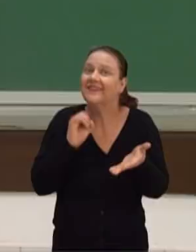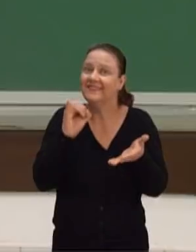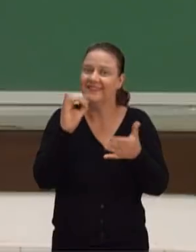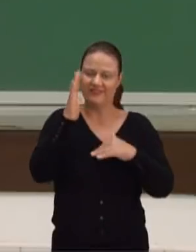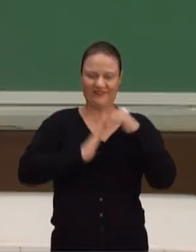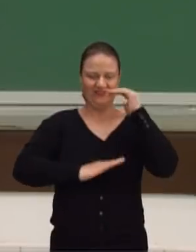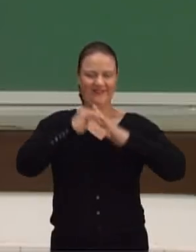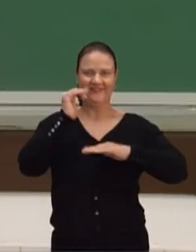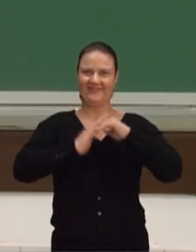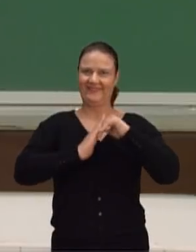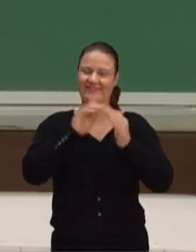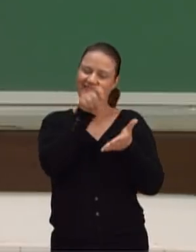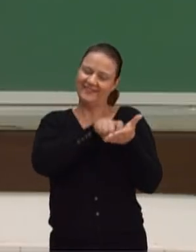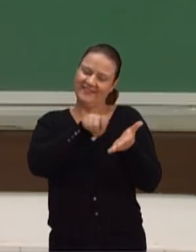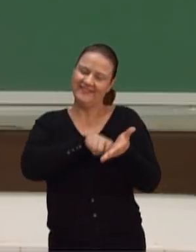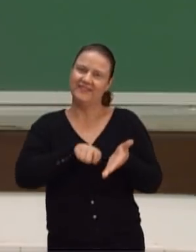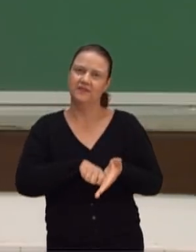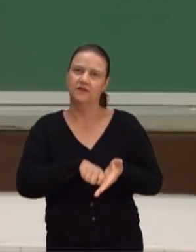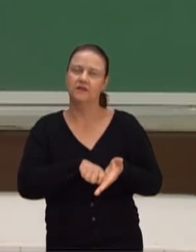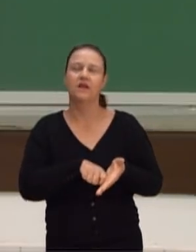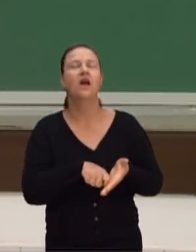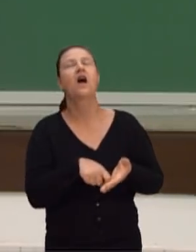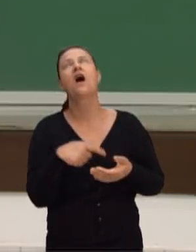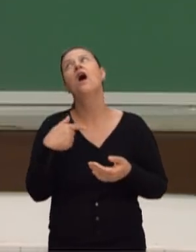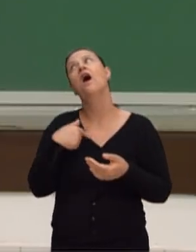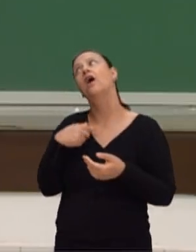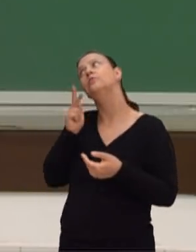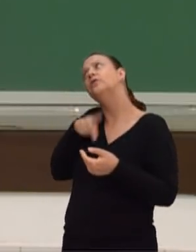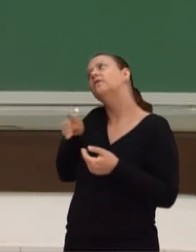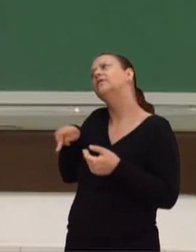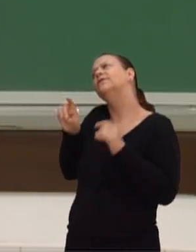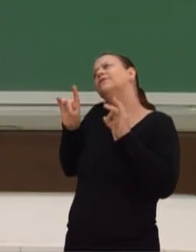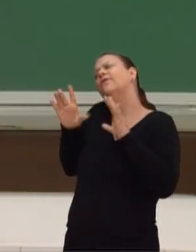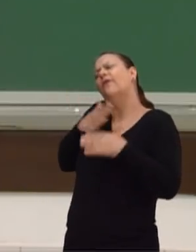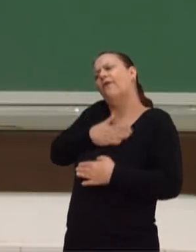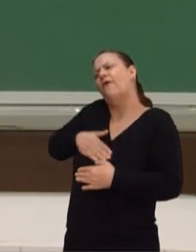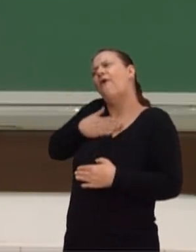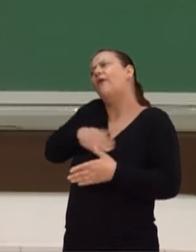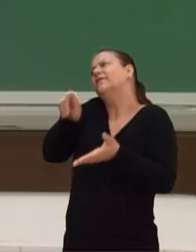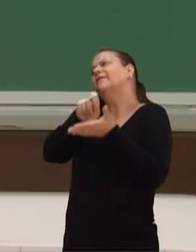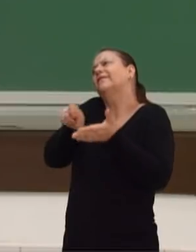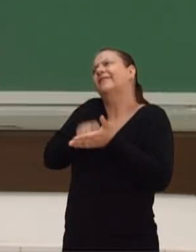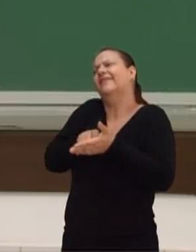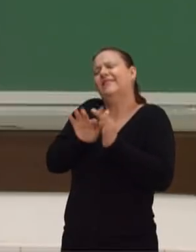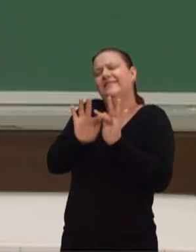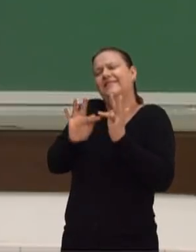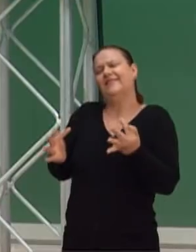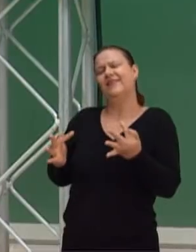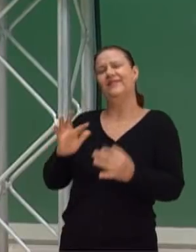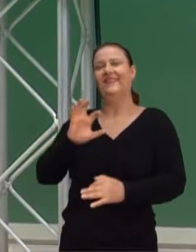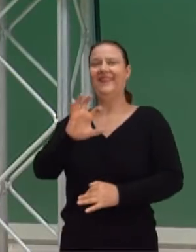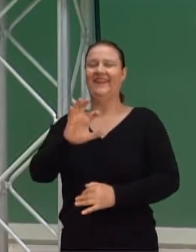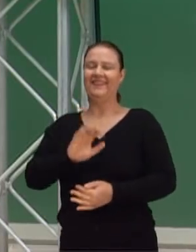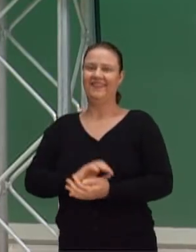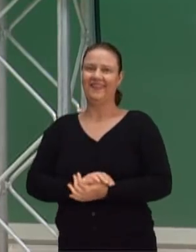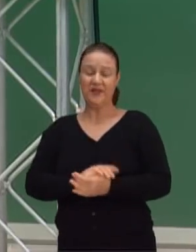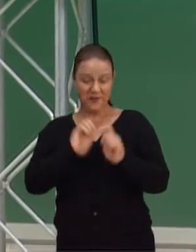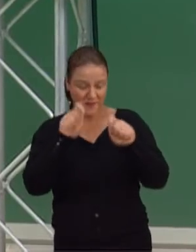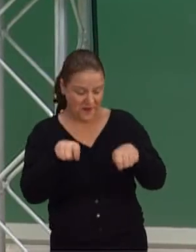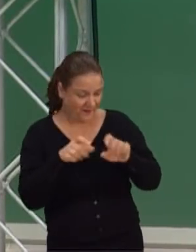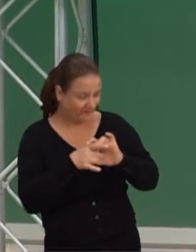escritor. Ah, professor, eu não quero ser grande escritor, eu só gosto de escrever, simplesmente. Escreva, escreva, escreva. Vai ser